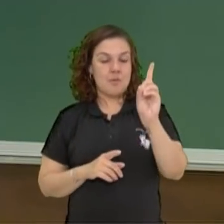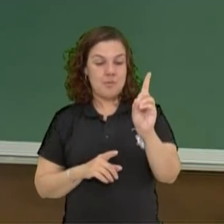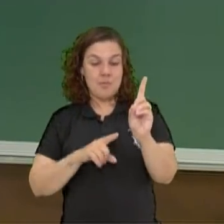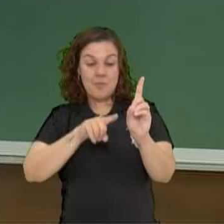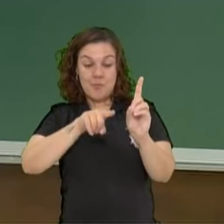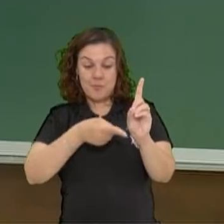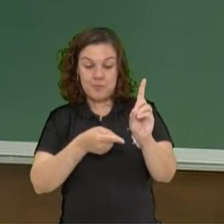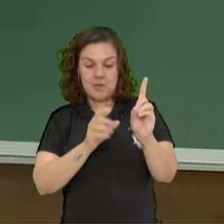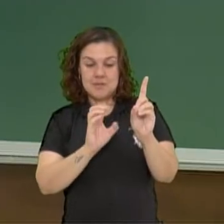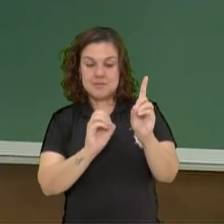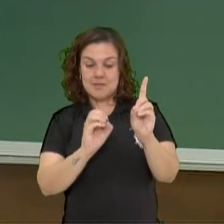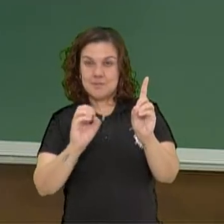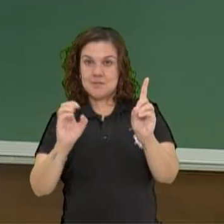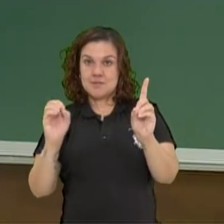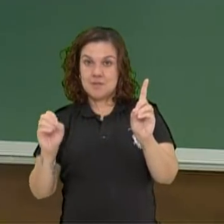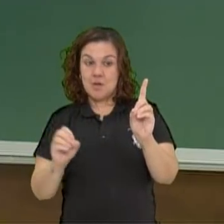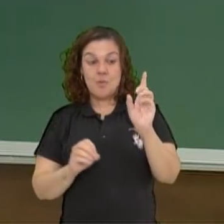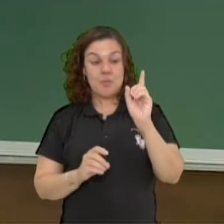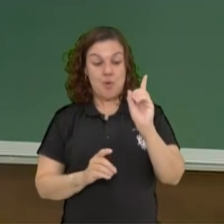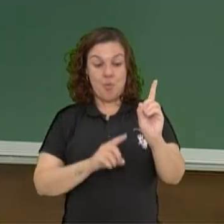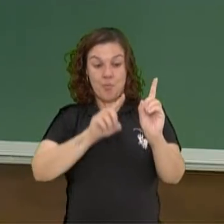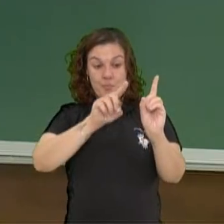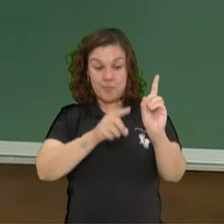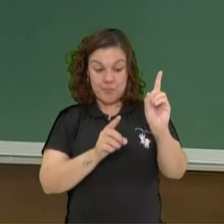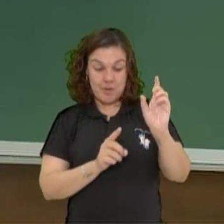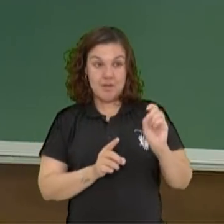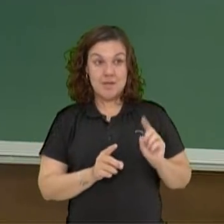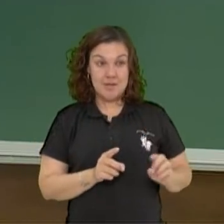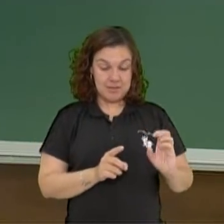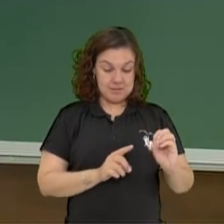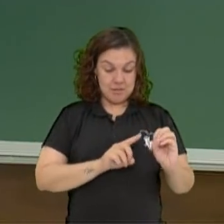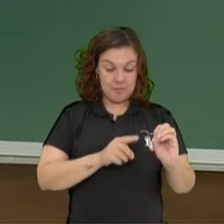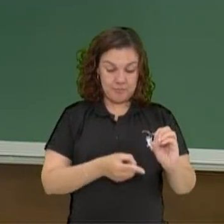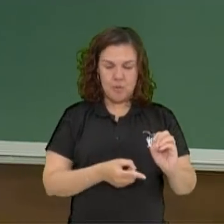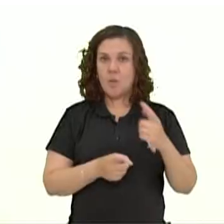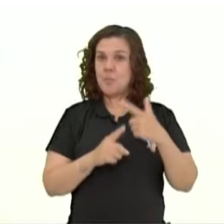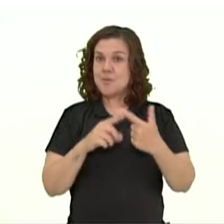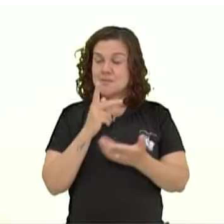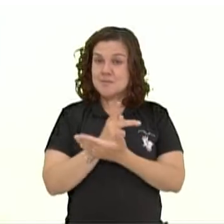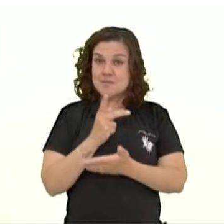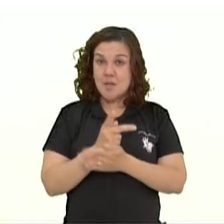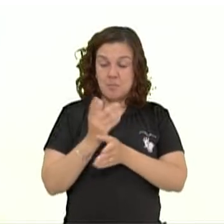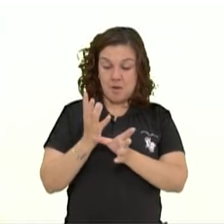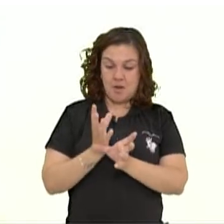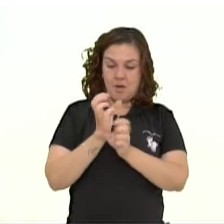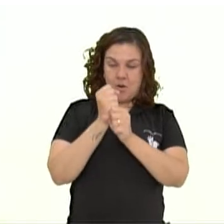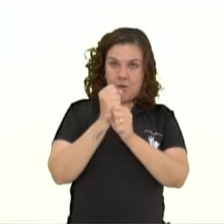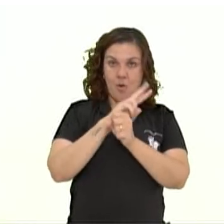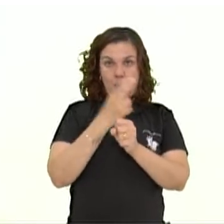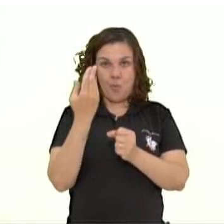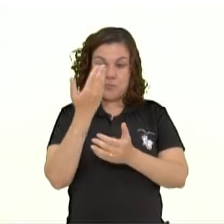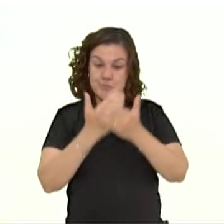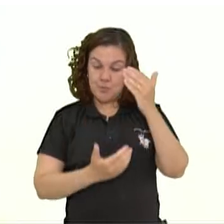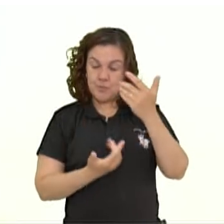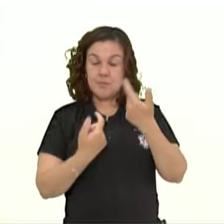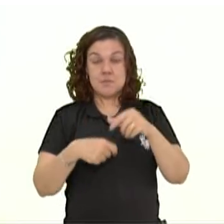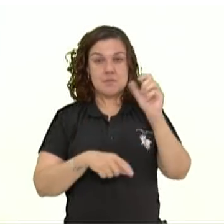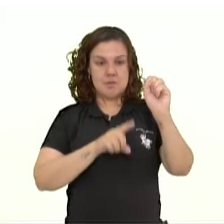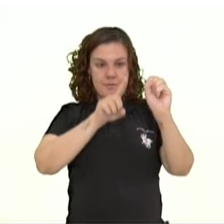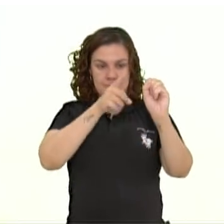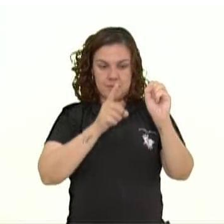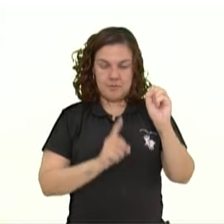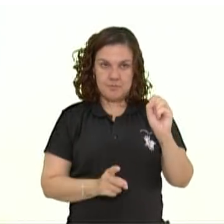ó, vírgula com vírgula. Porque quando estamos adicionando, subtraindo, a gente sempre coloca vírgula com vírgula.